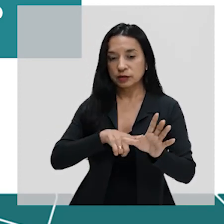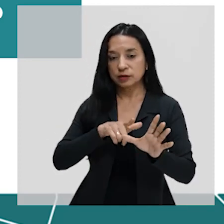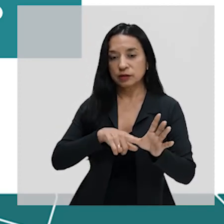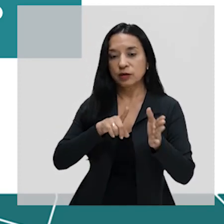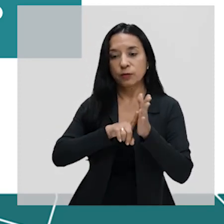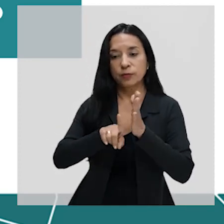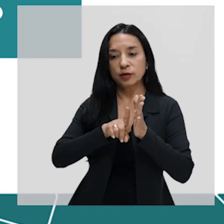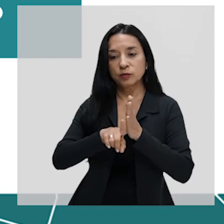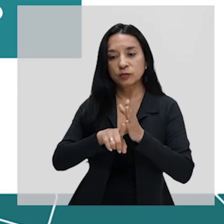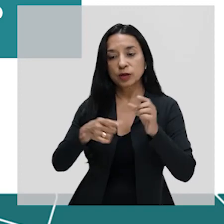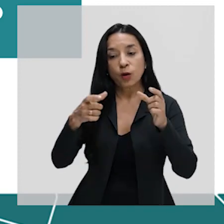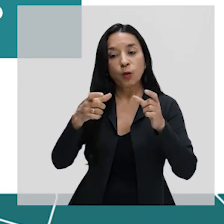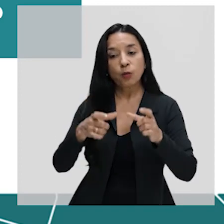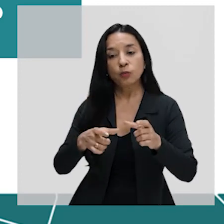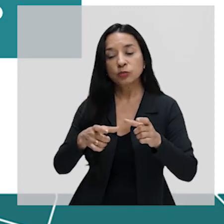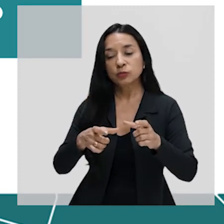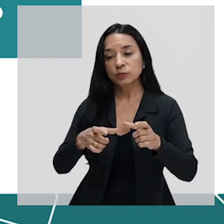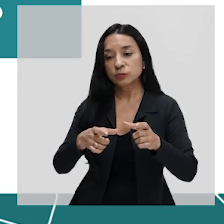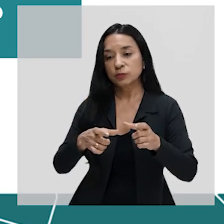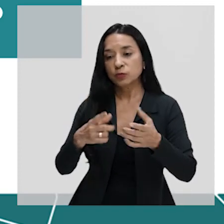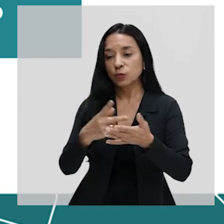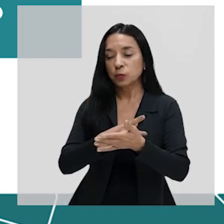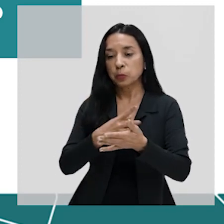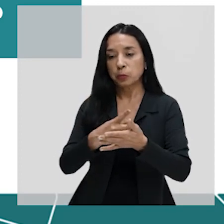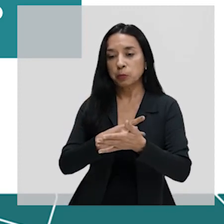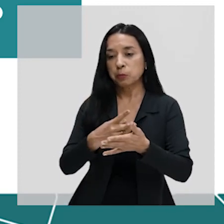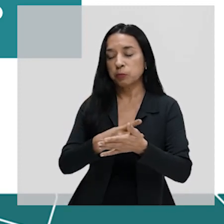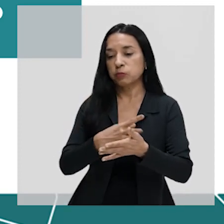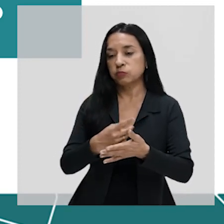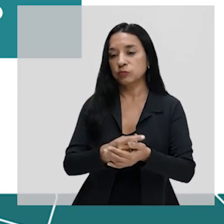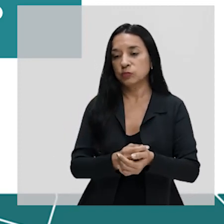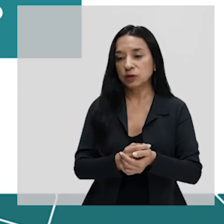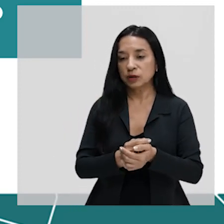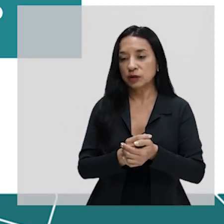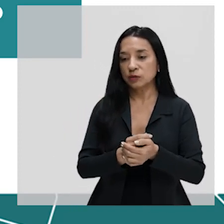pergunta é onde há um erro de concordância, tá bom?